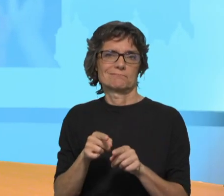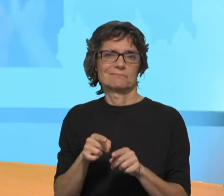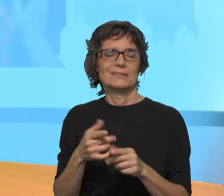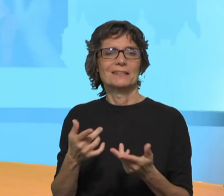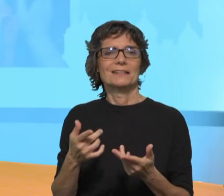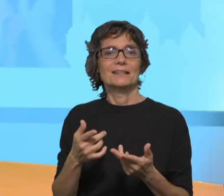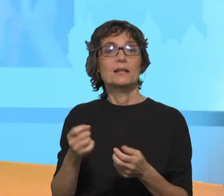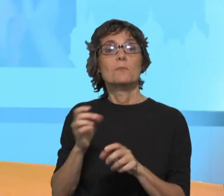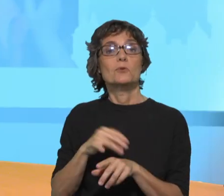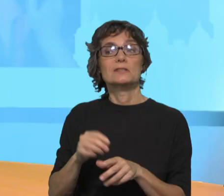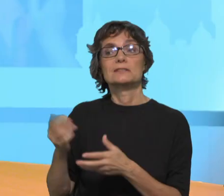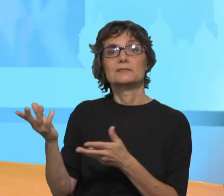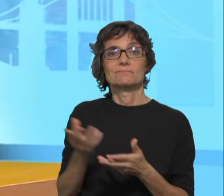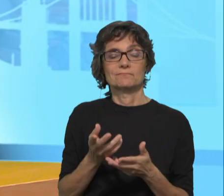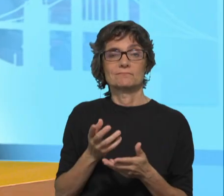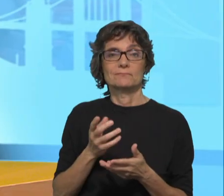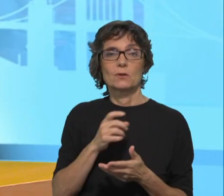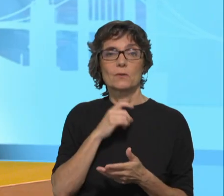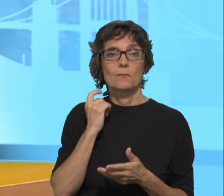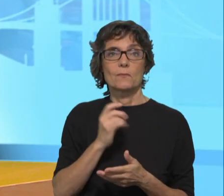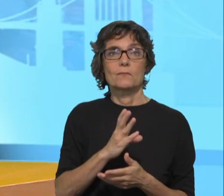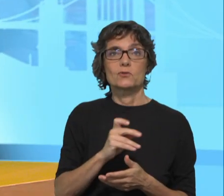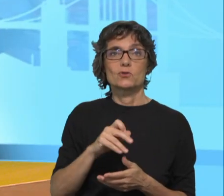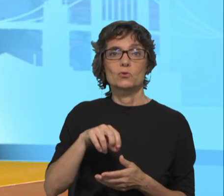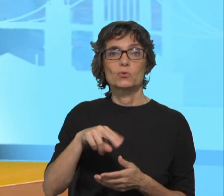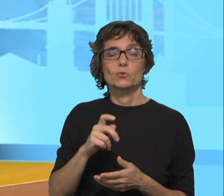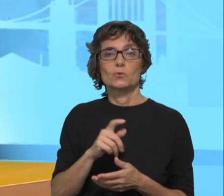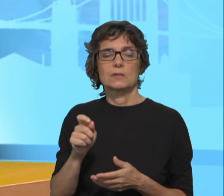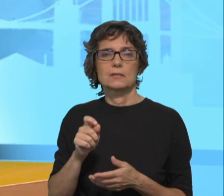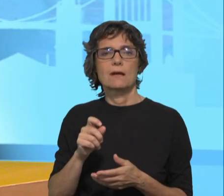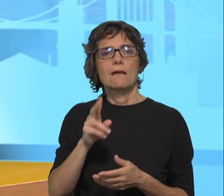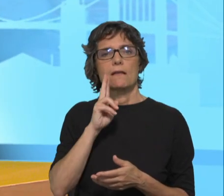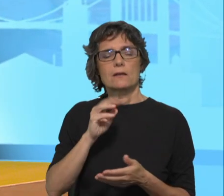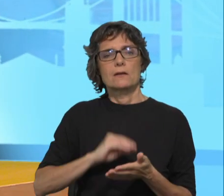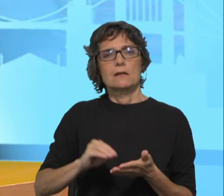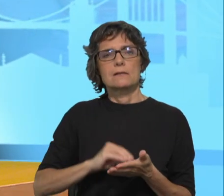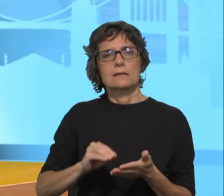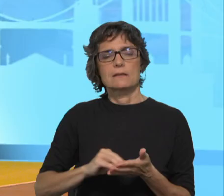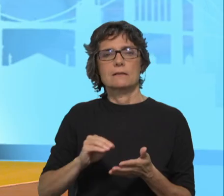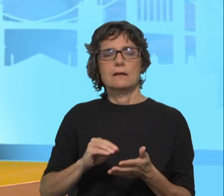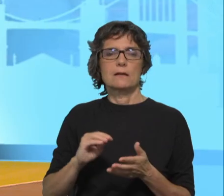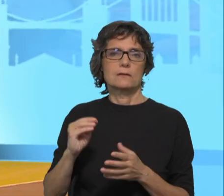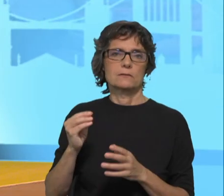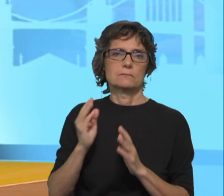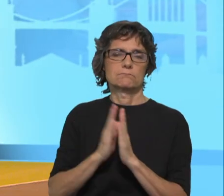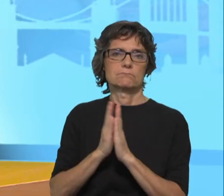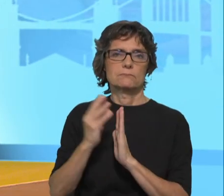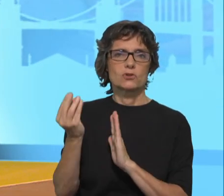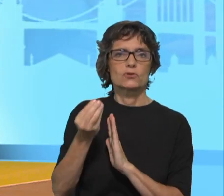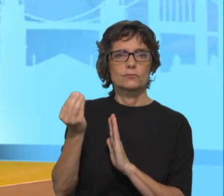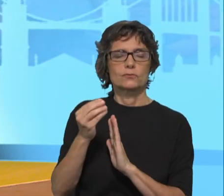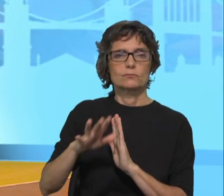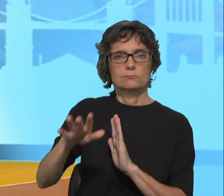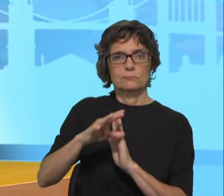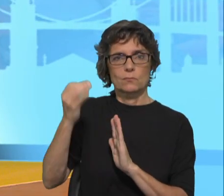que temos entre nós o Padre Jorge Nunes, diretor do Secretariado Diocesano da Pastoral Juvenil da Diocese do